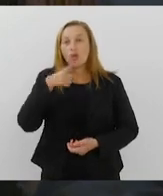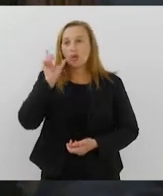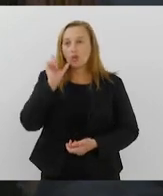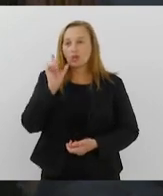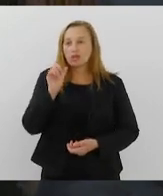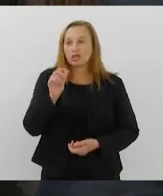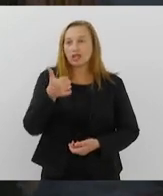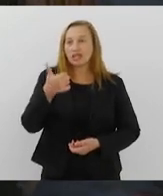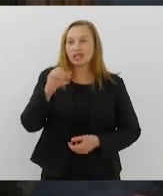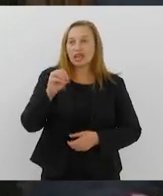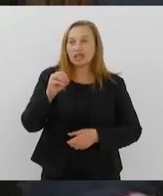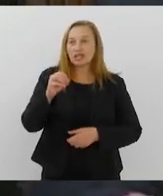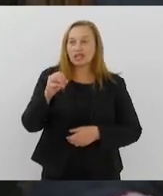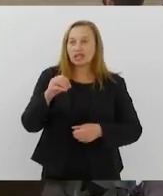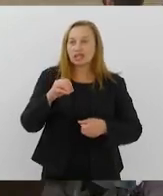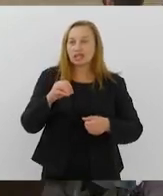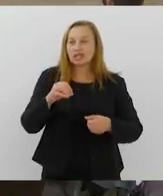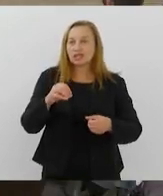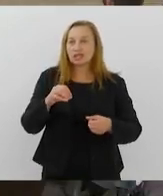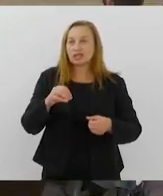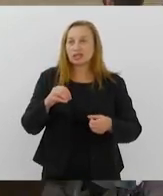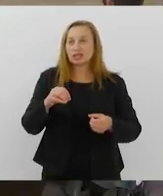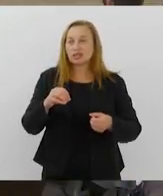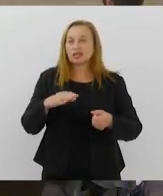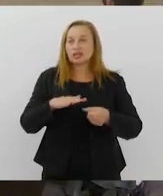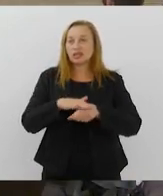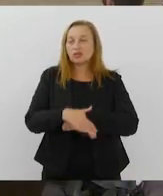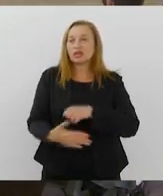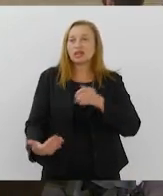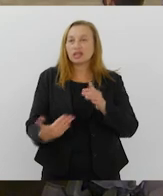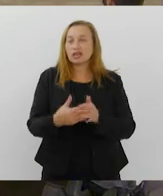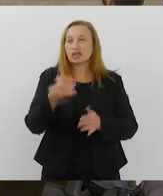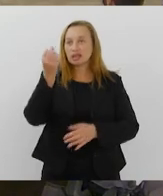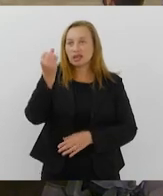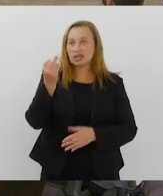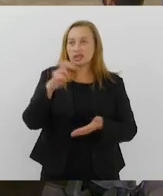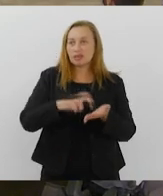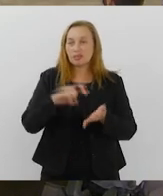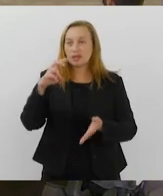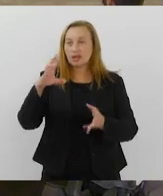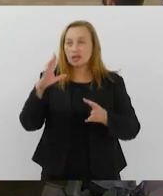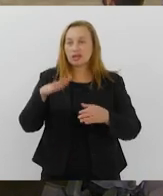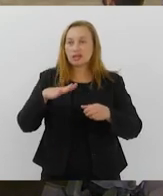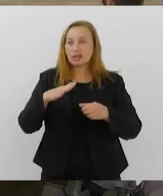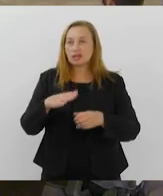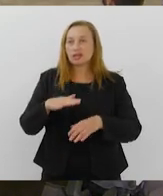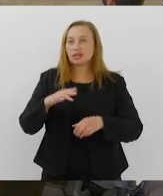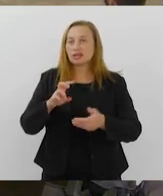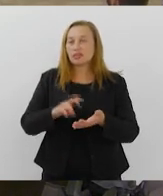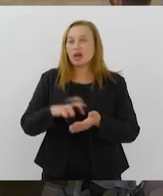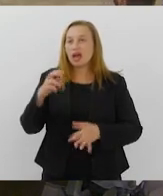da noite às 6:30 da manhã. Eu queria agradecer a Flávia.